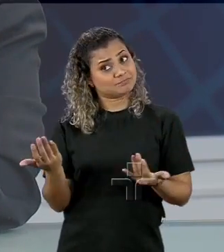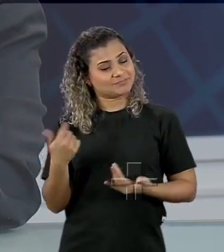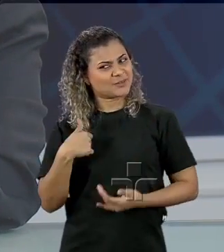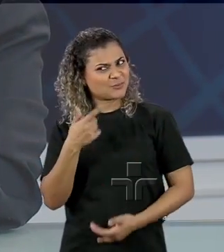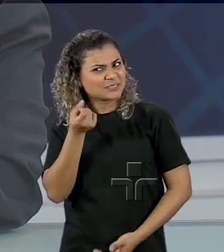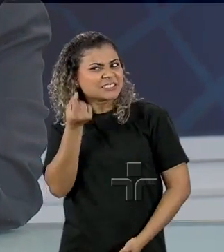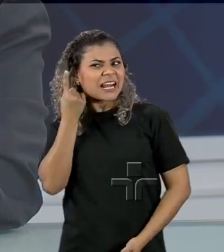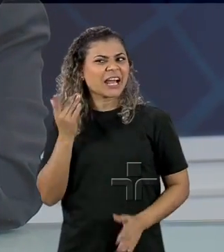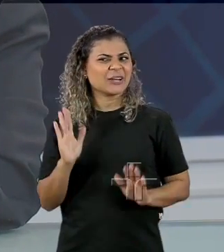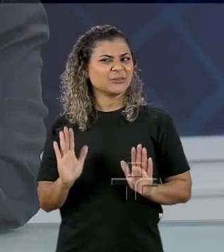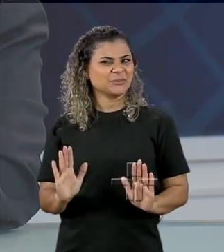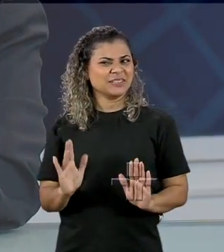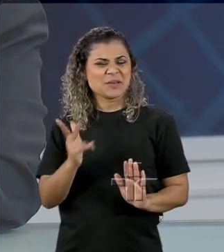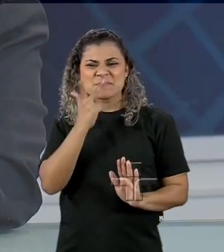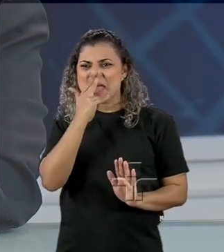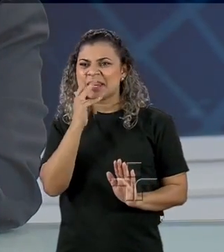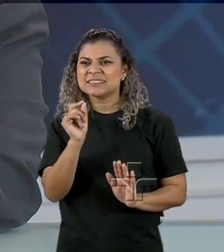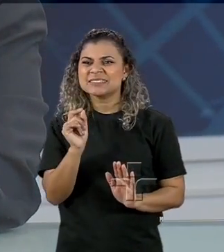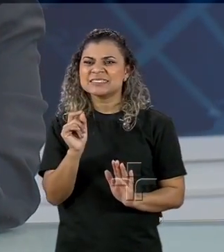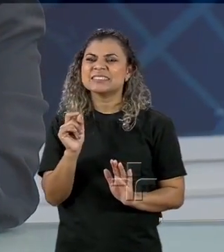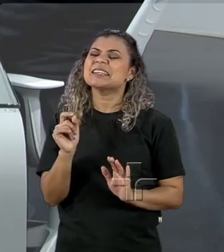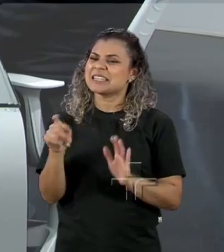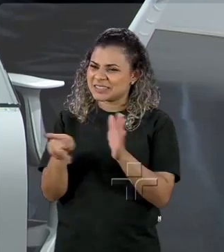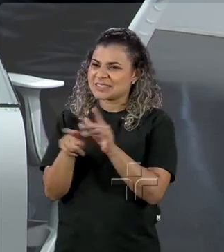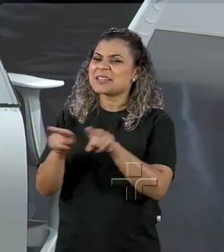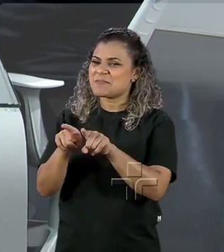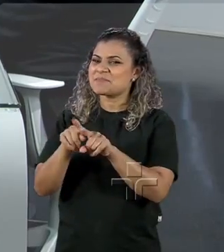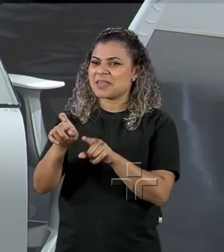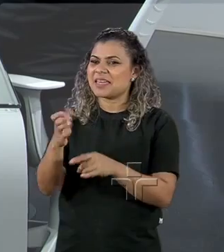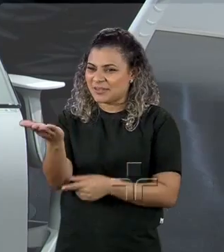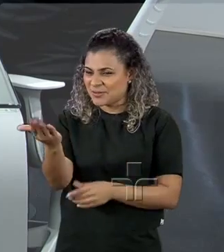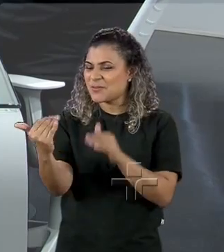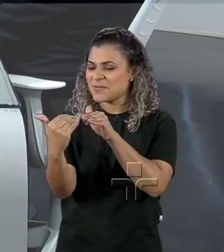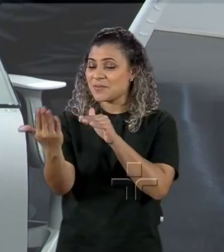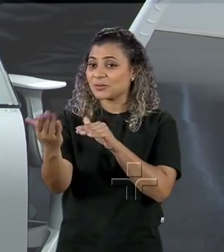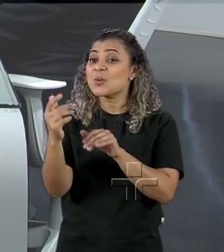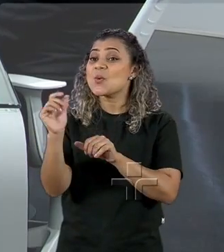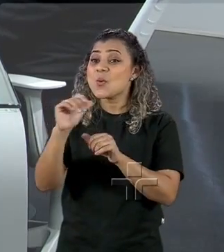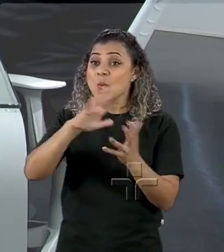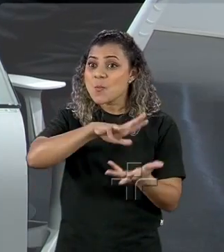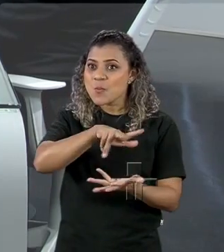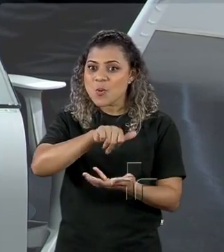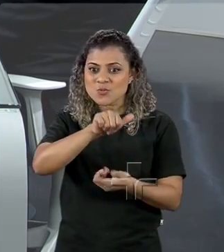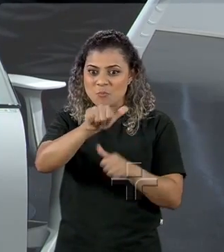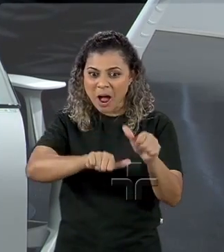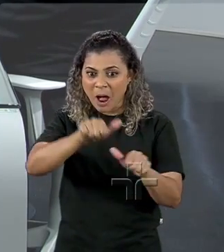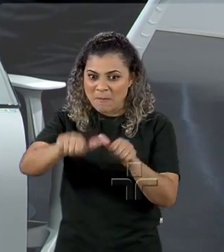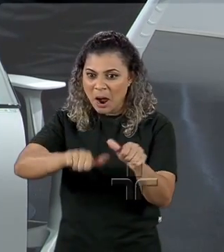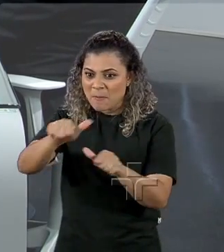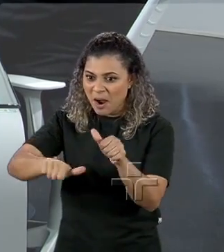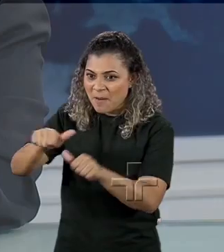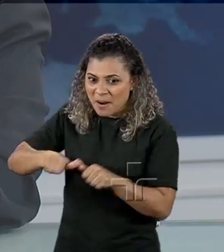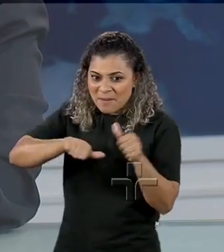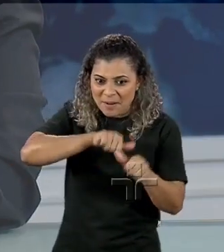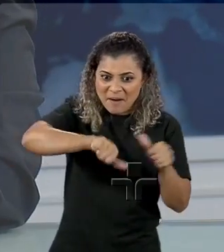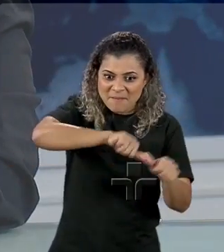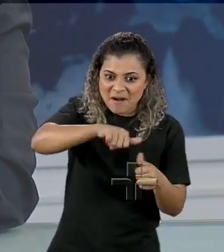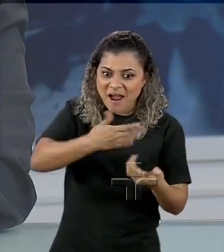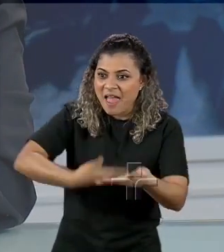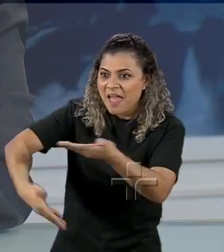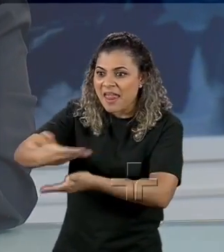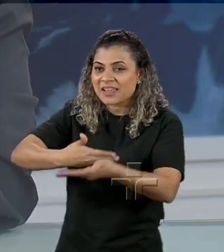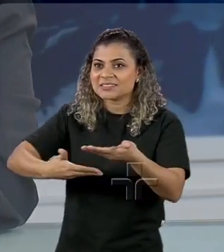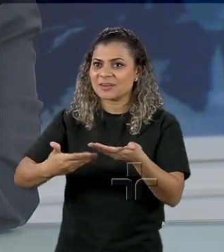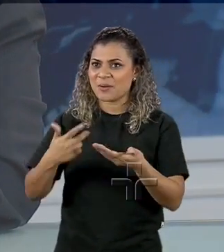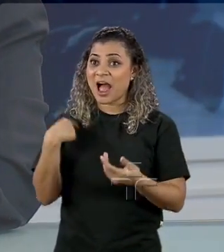reduzido. Acho que, como lembrou o ministro Aires Brito, né, o mundo muda com tanta velocidade nessas relações, né, que a gente